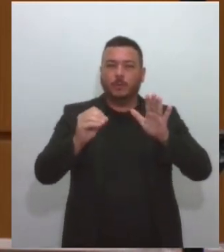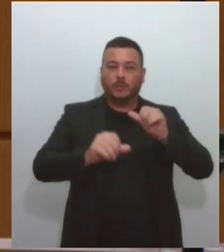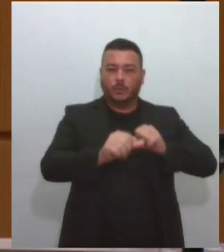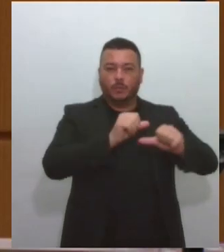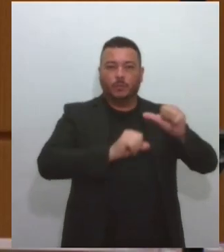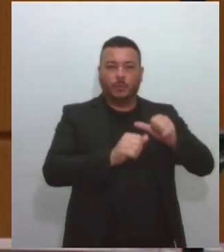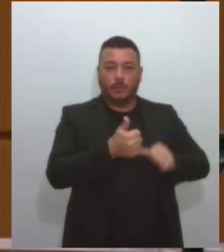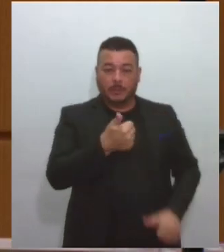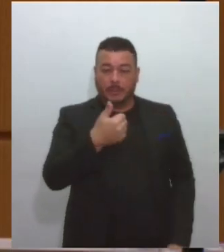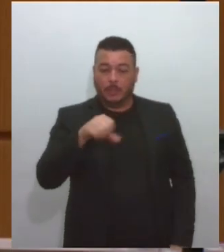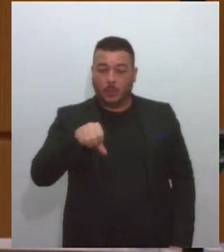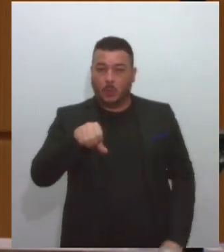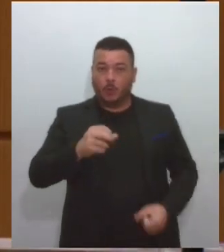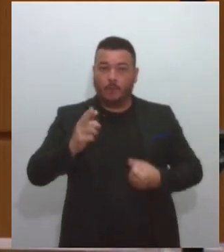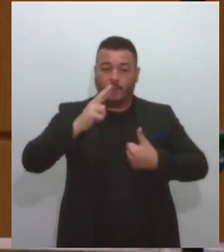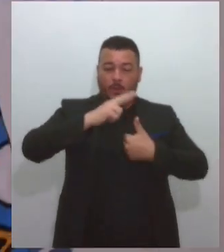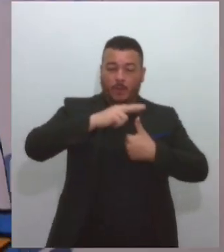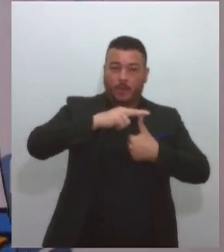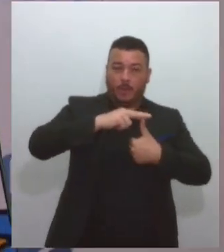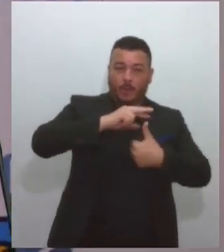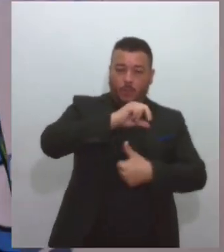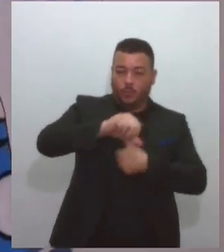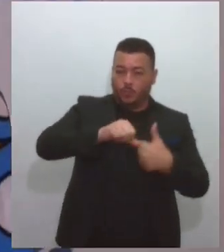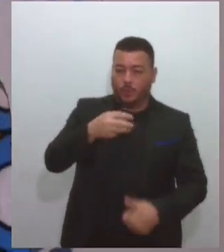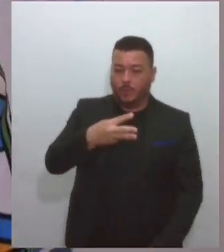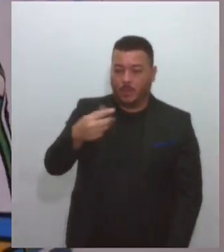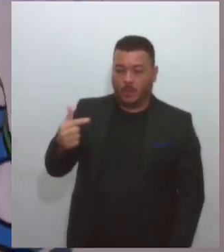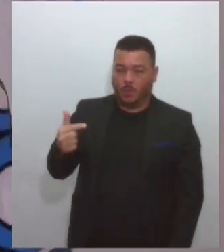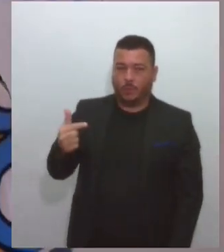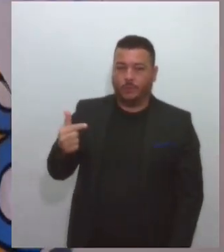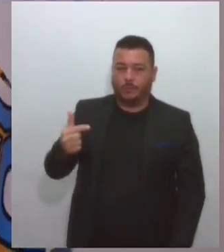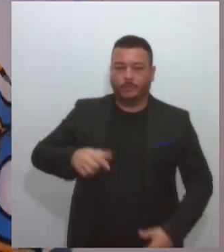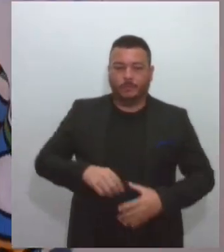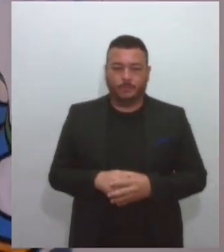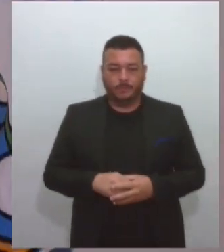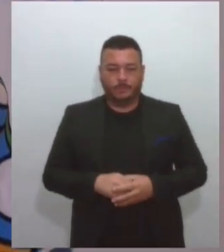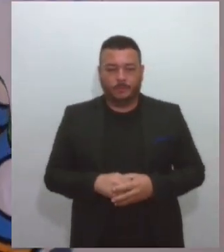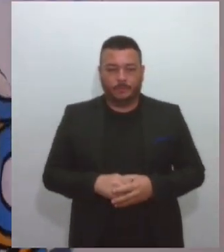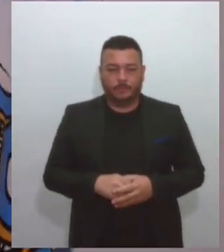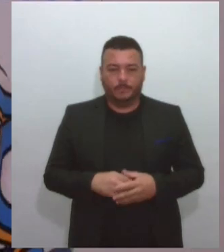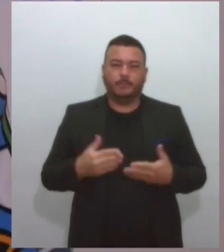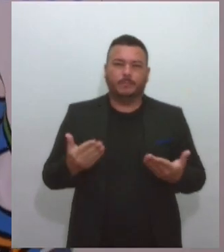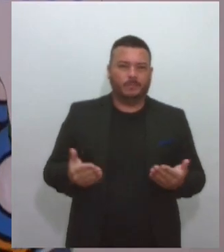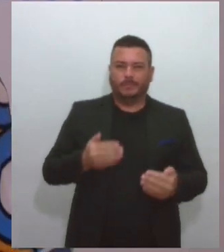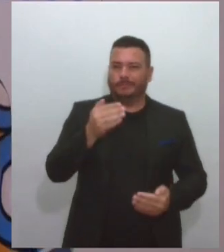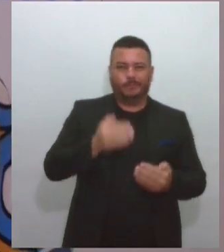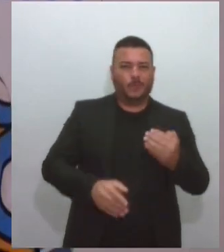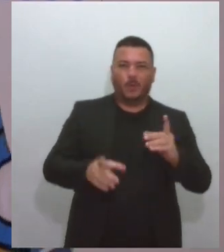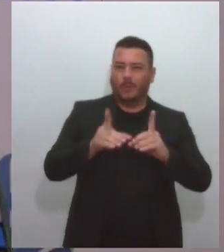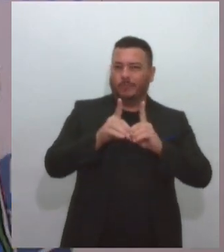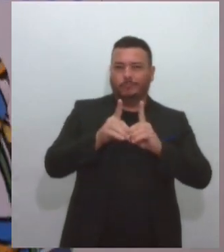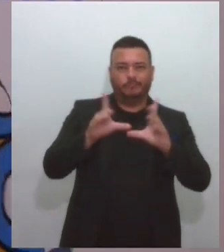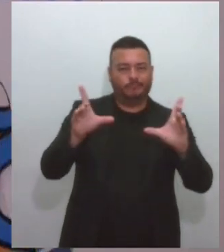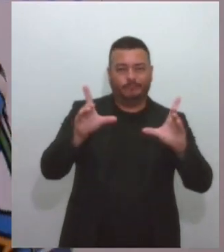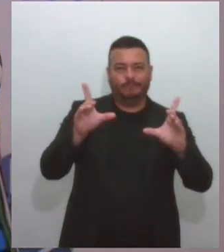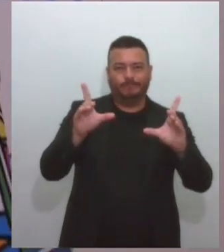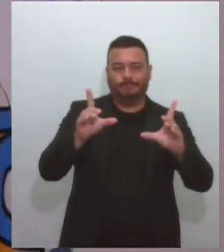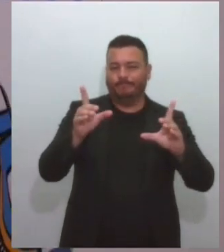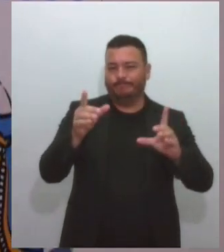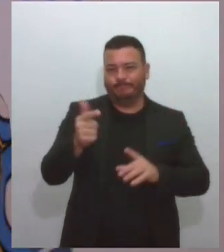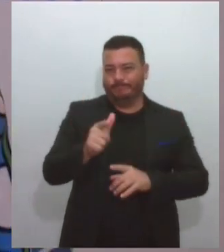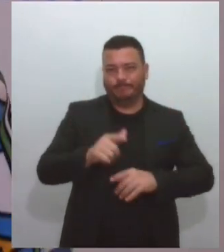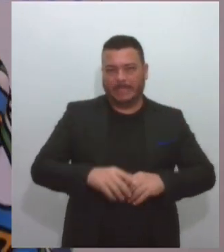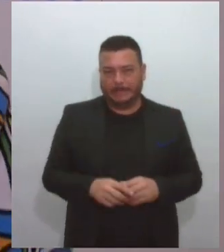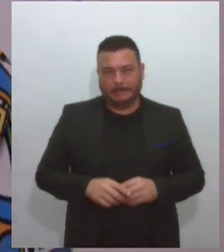comissão em 32 cargos. Isso vai de encontro ao processo democrático eleitoral, né? Porque queira ou não